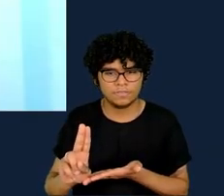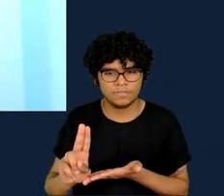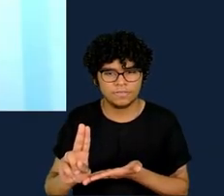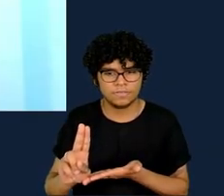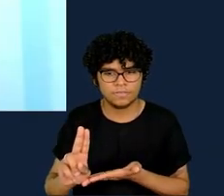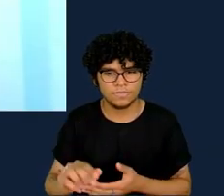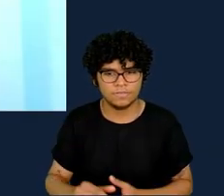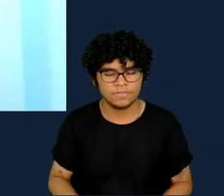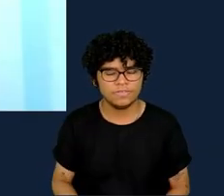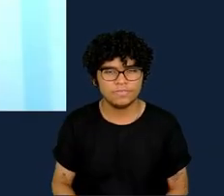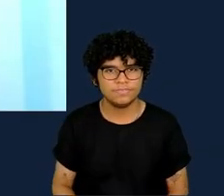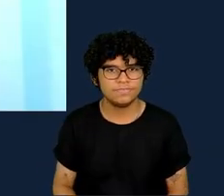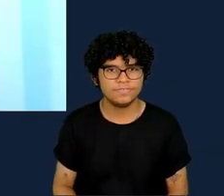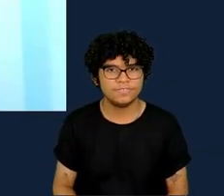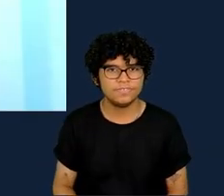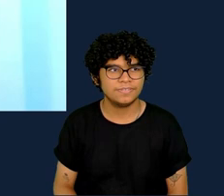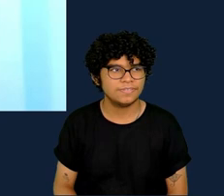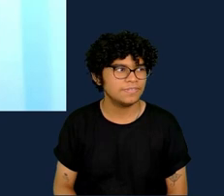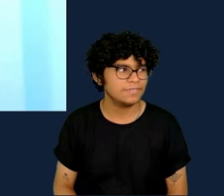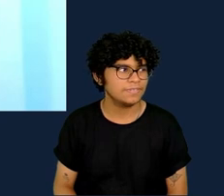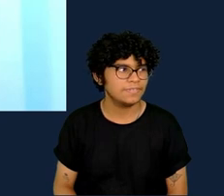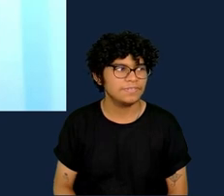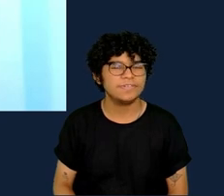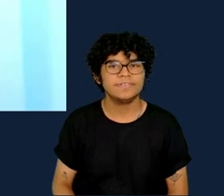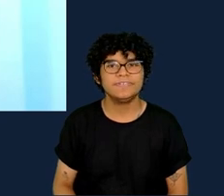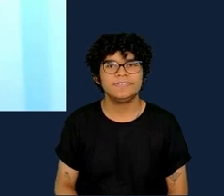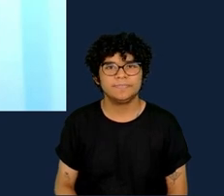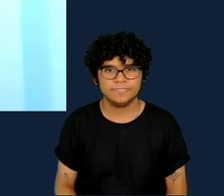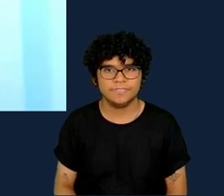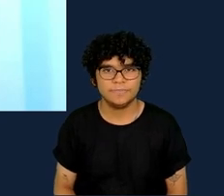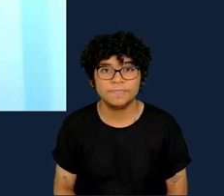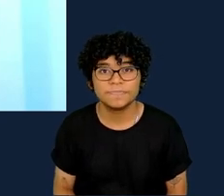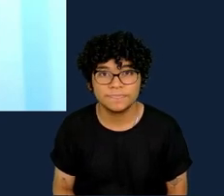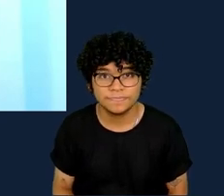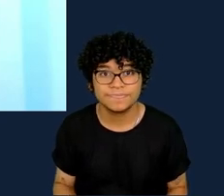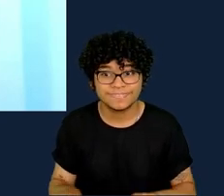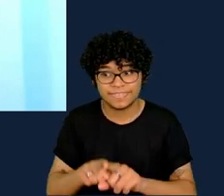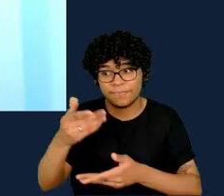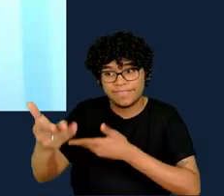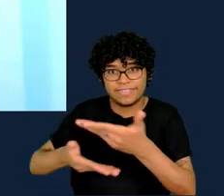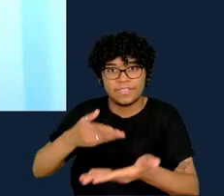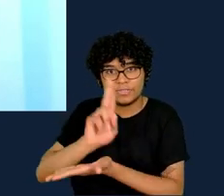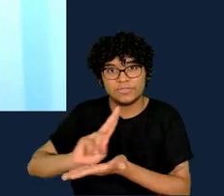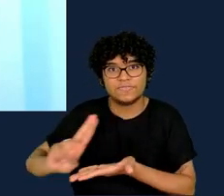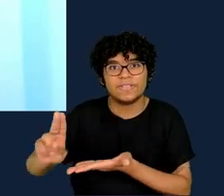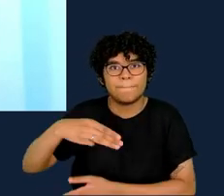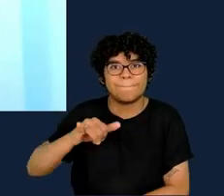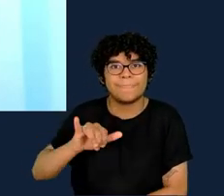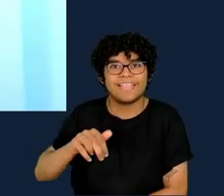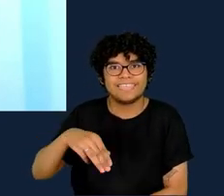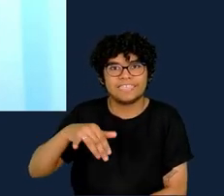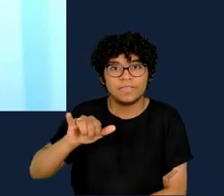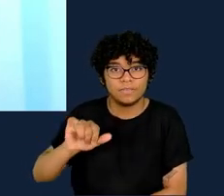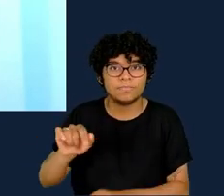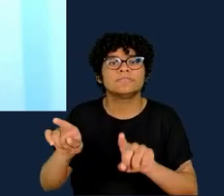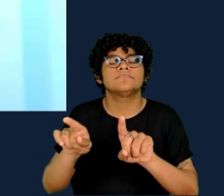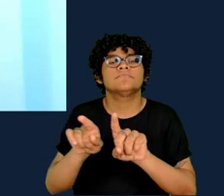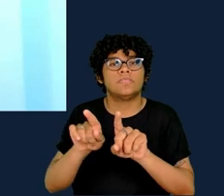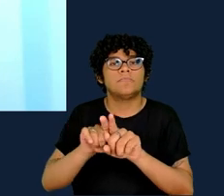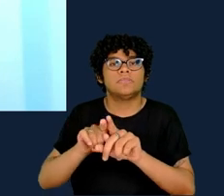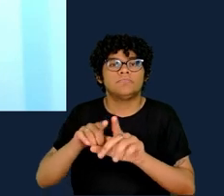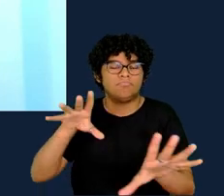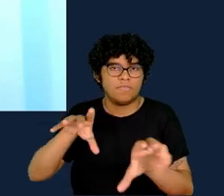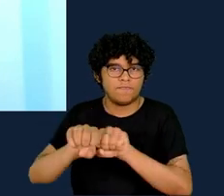floresta amazônica. Obteve seu mestrado em mídia interativa pela Universidade de Miami e também é bacharel em ciência da informação